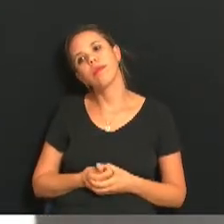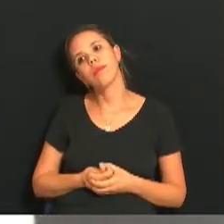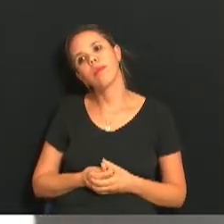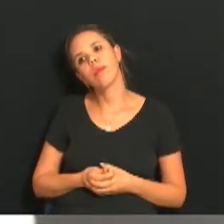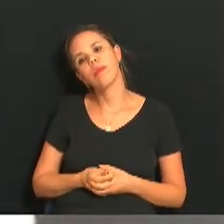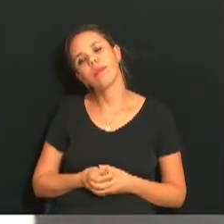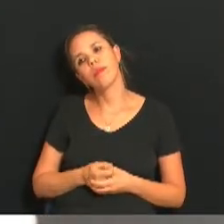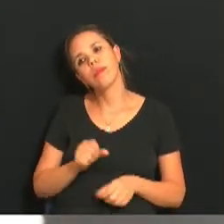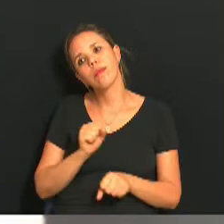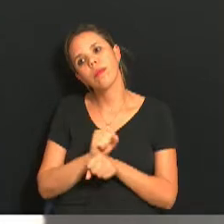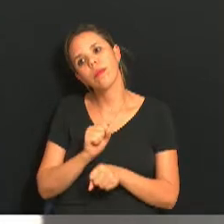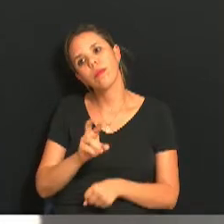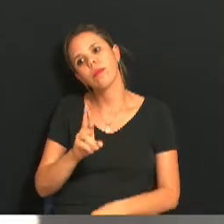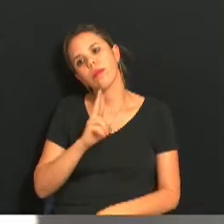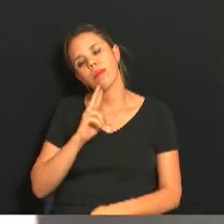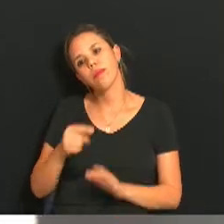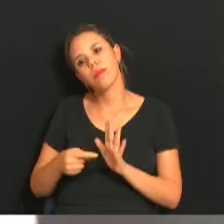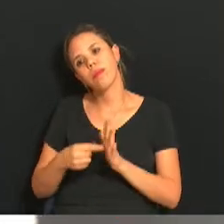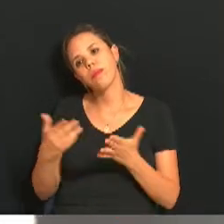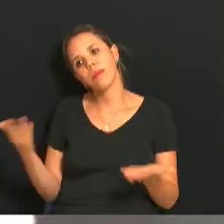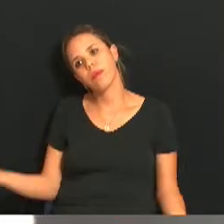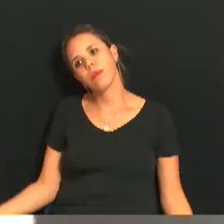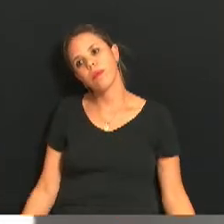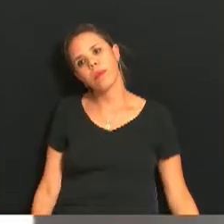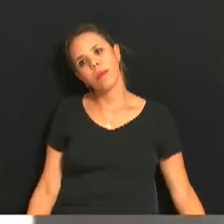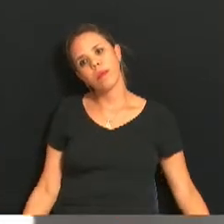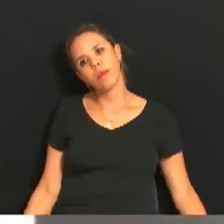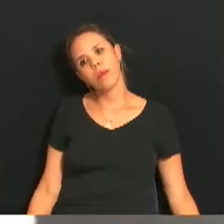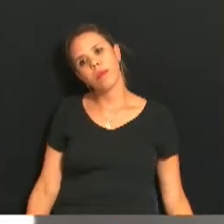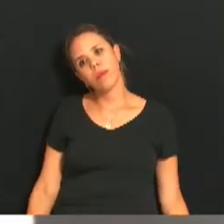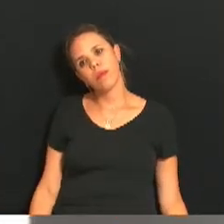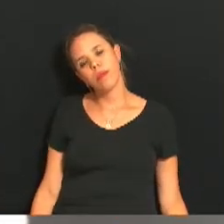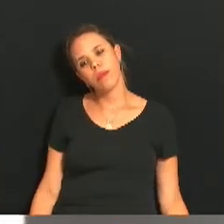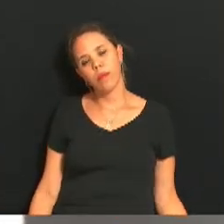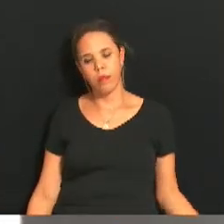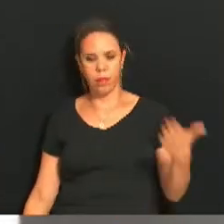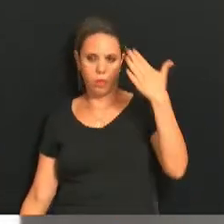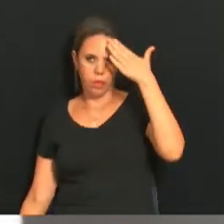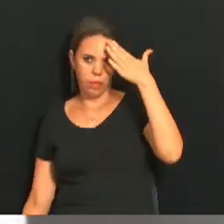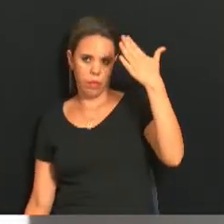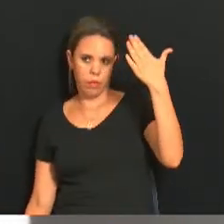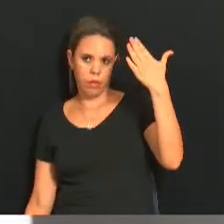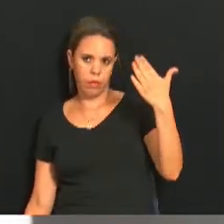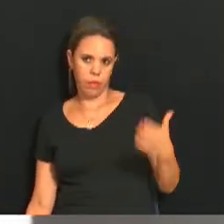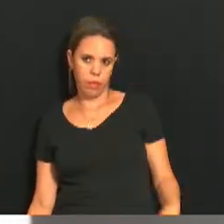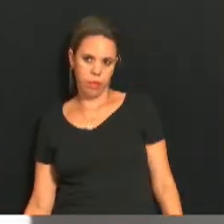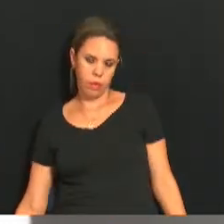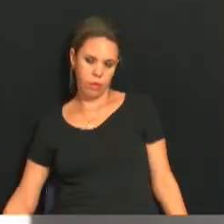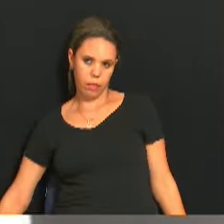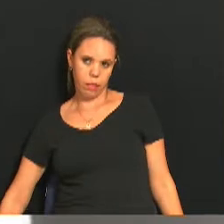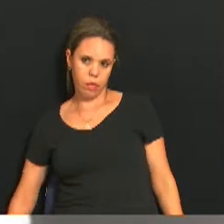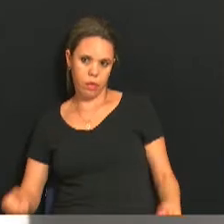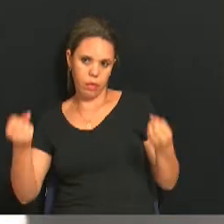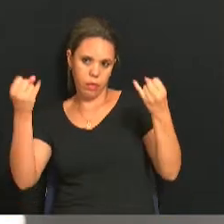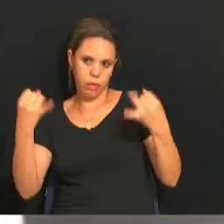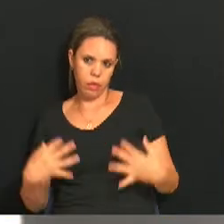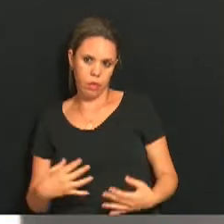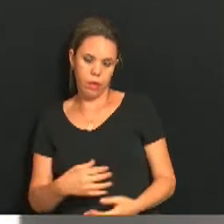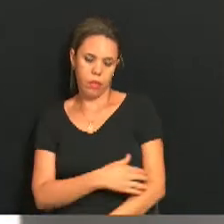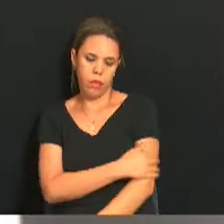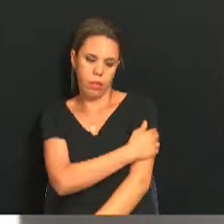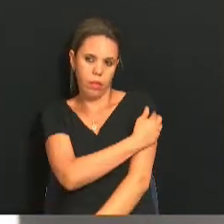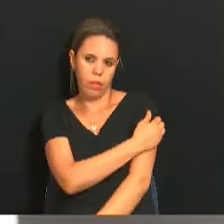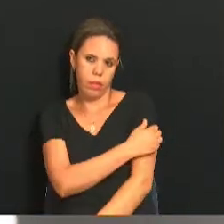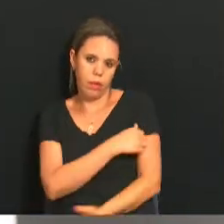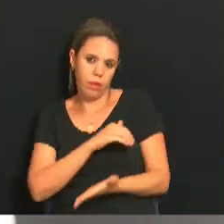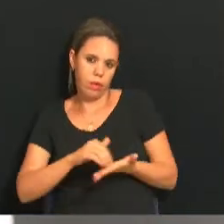aguarda agora aí apresentação deles e quero agradecer a explicação da secretária Alexandra